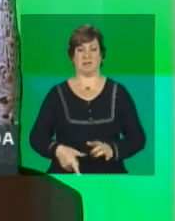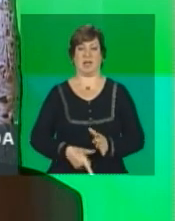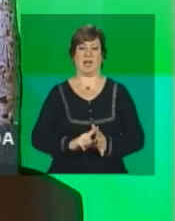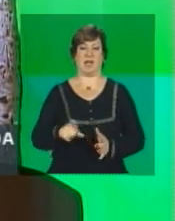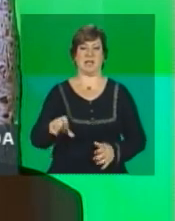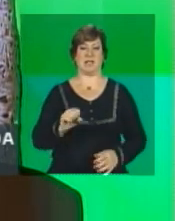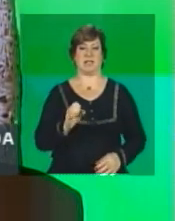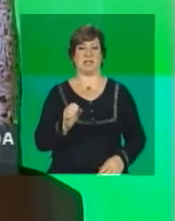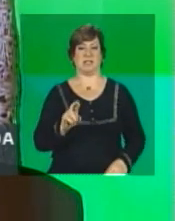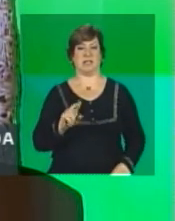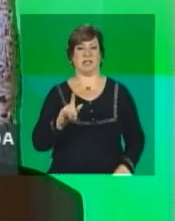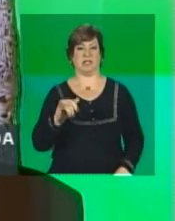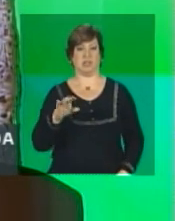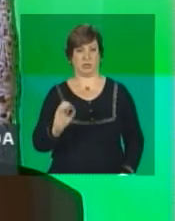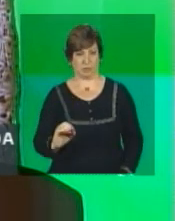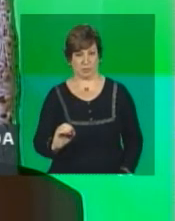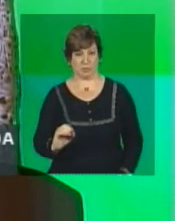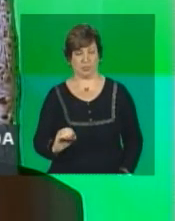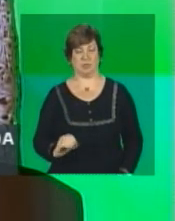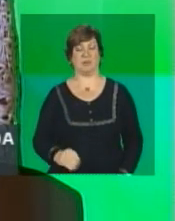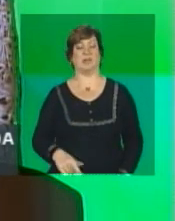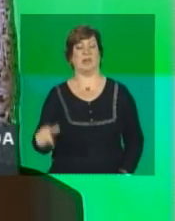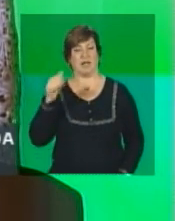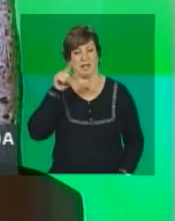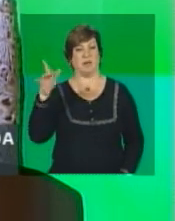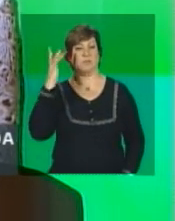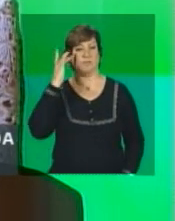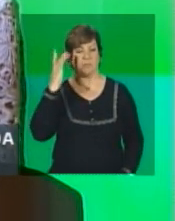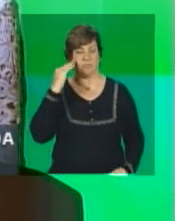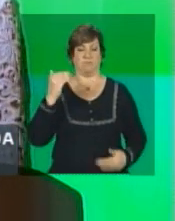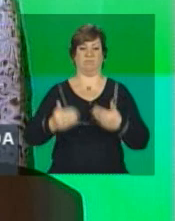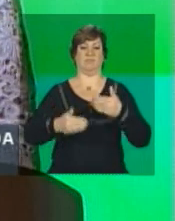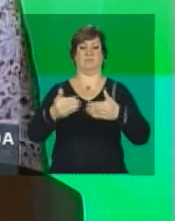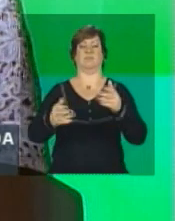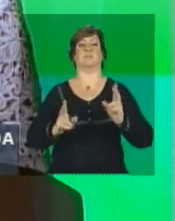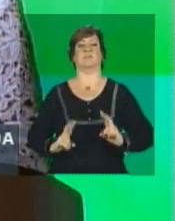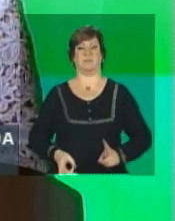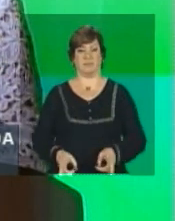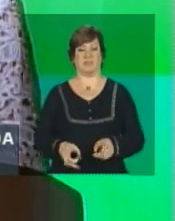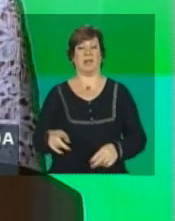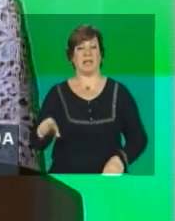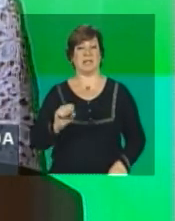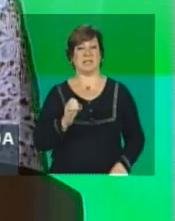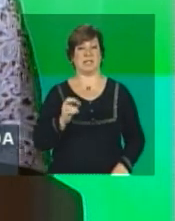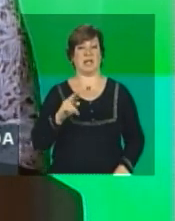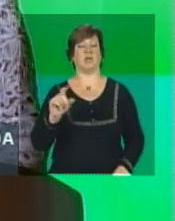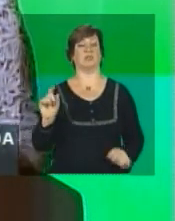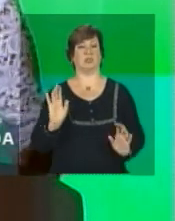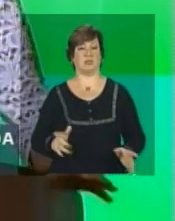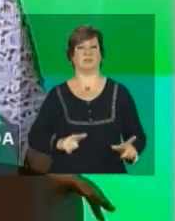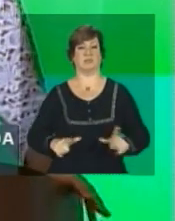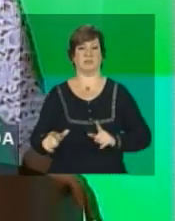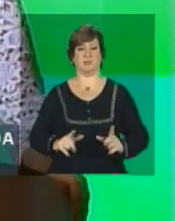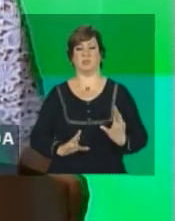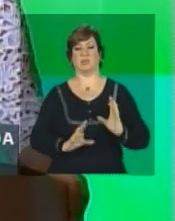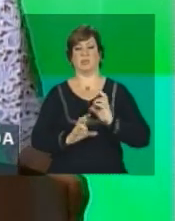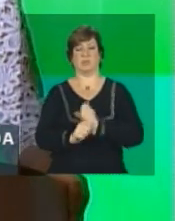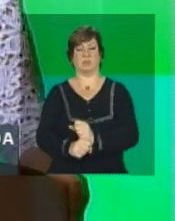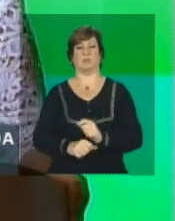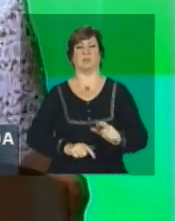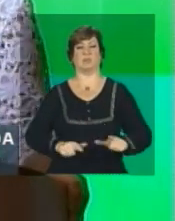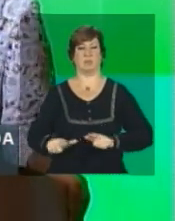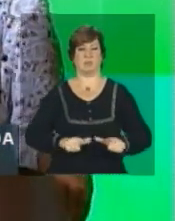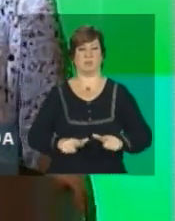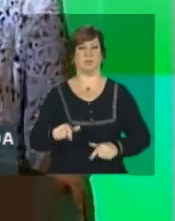do nosso querido José Sérgio Gabrielli, que esteve à frente da companhia em um